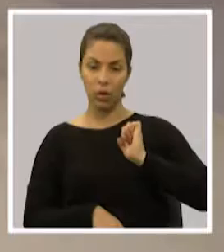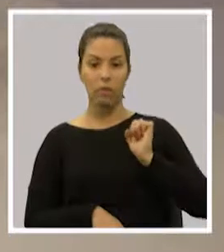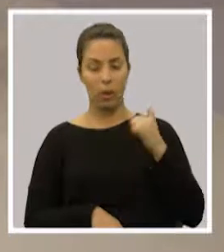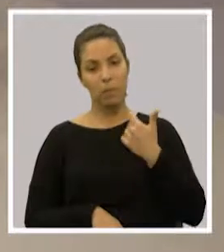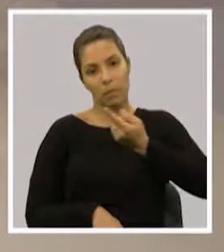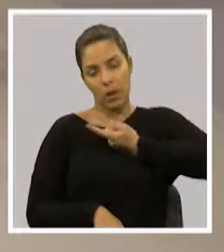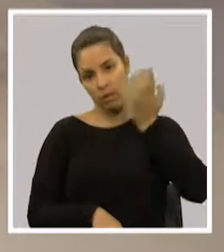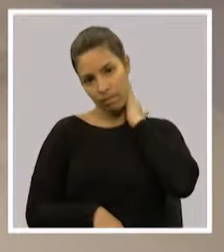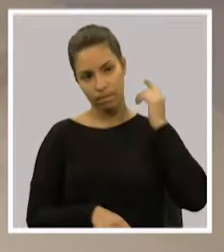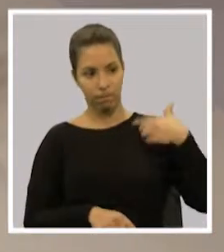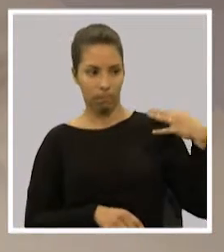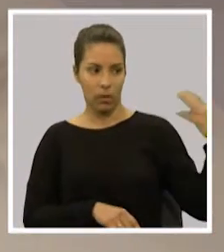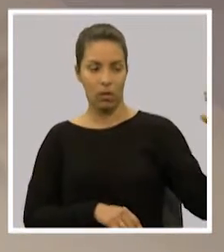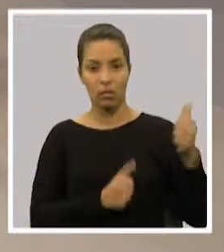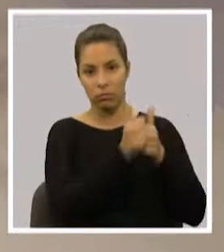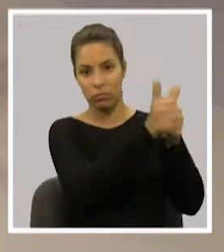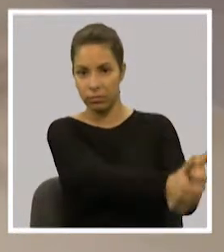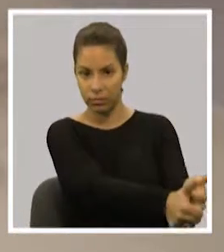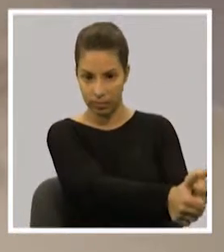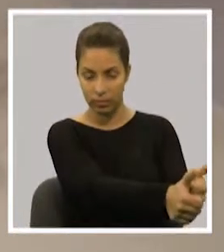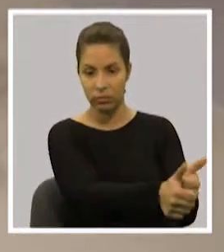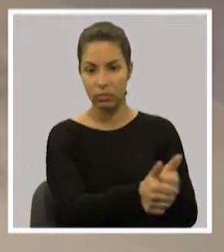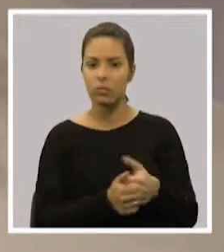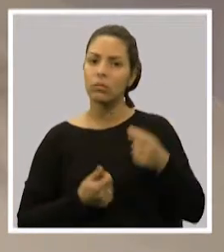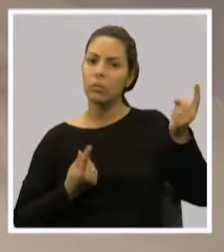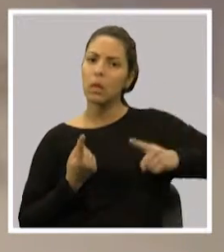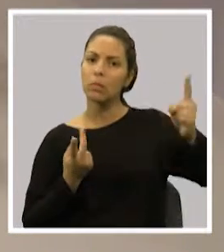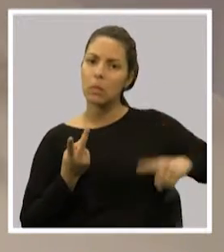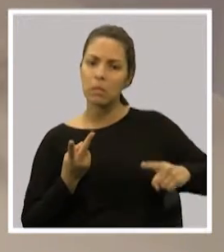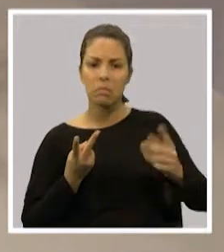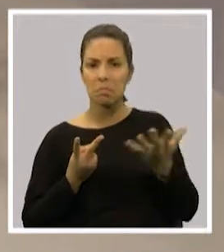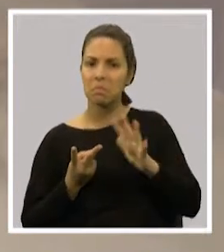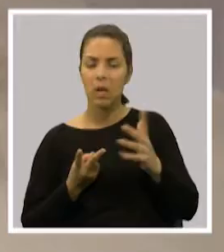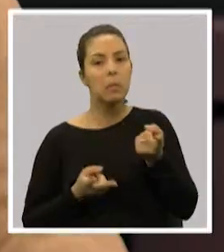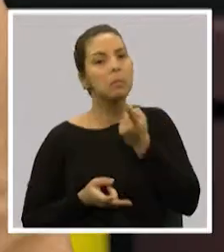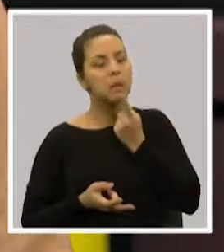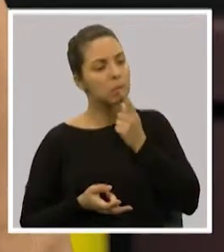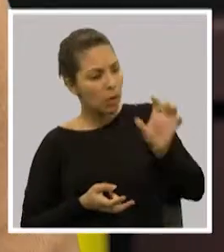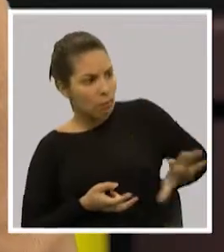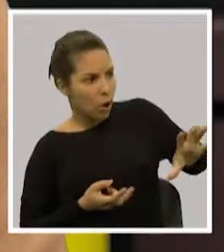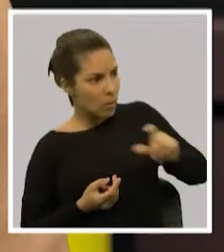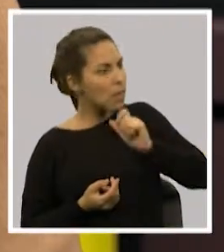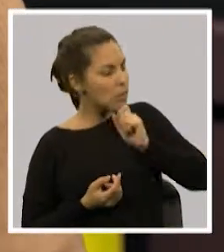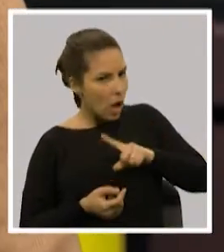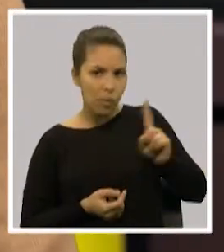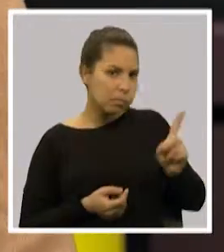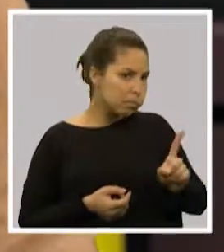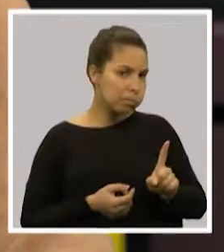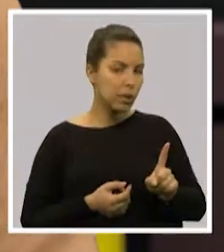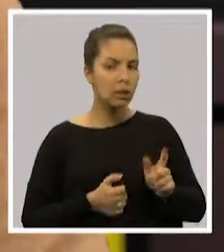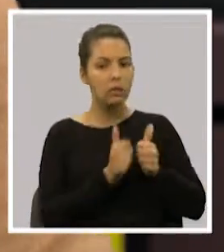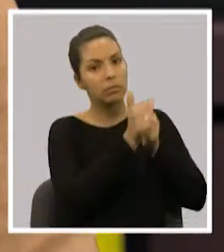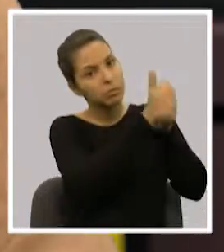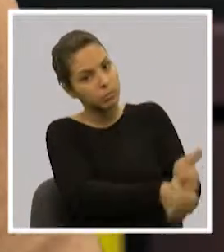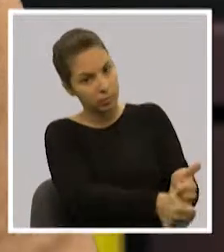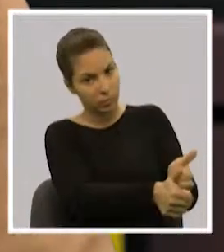a pena passar a acompanhar, mas mandaram uma ou 2 vezes, eu acho que também foi para perceber se